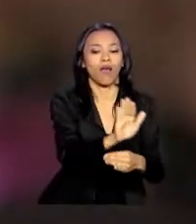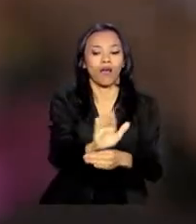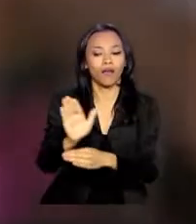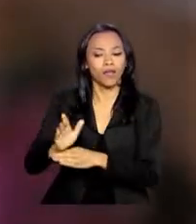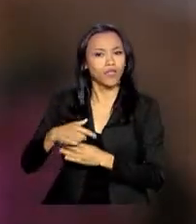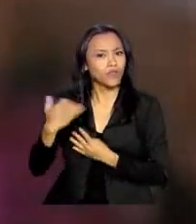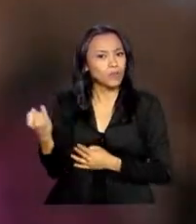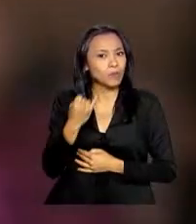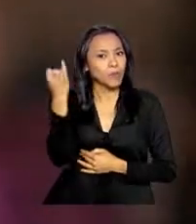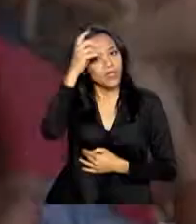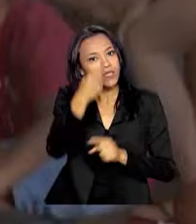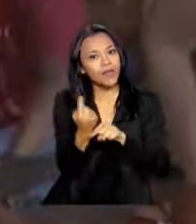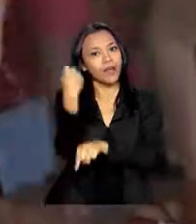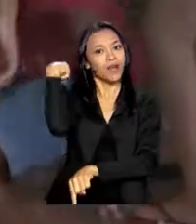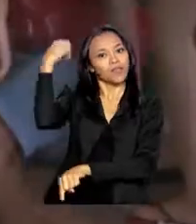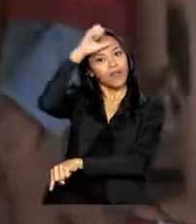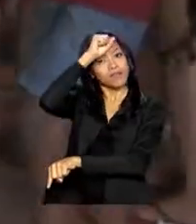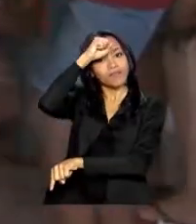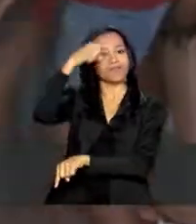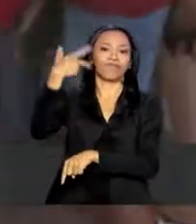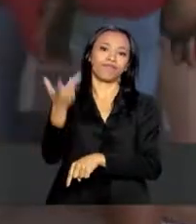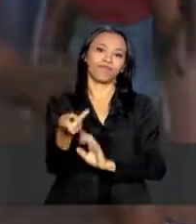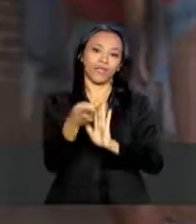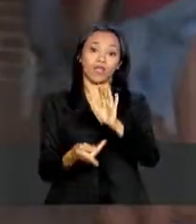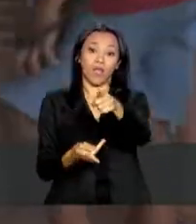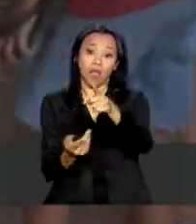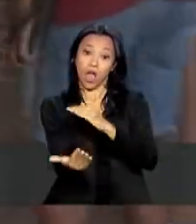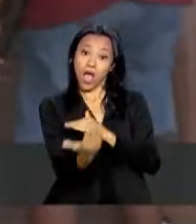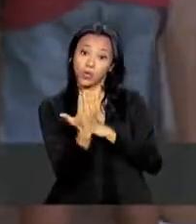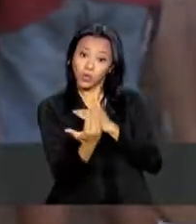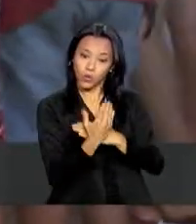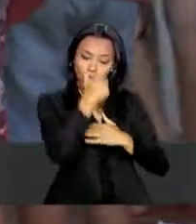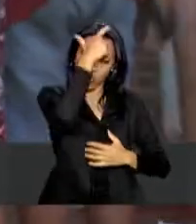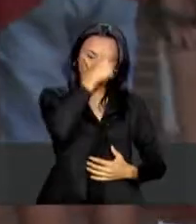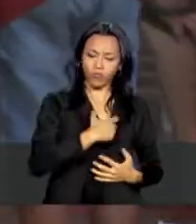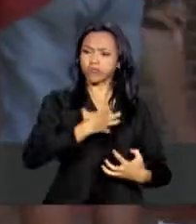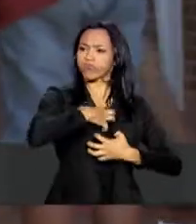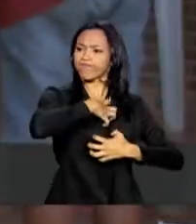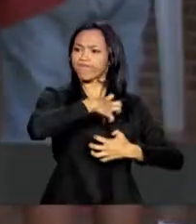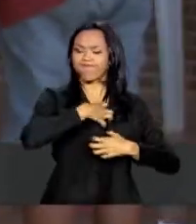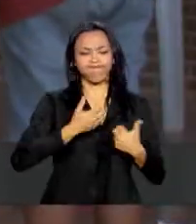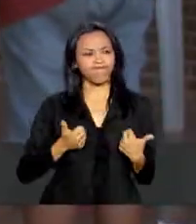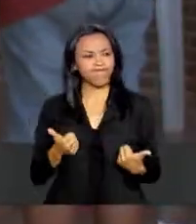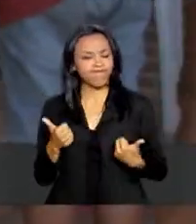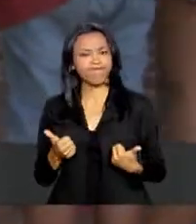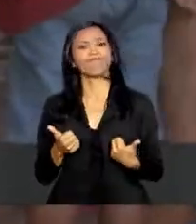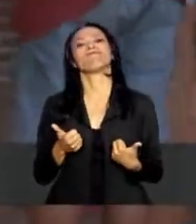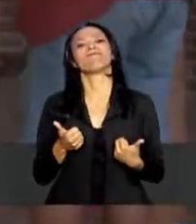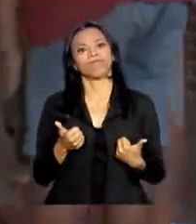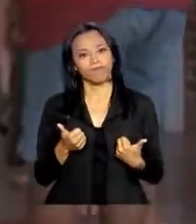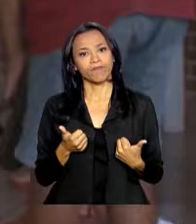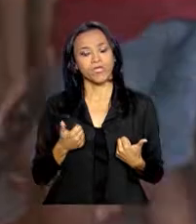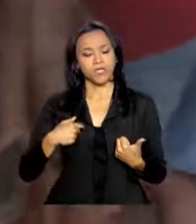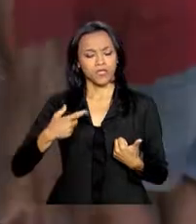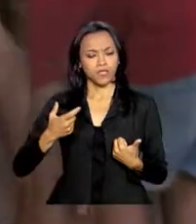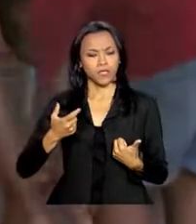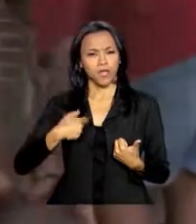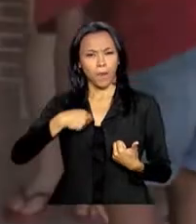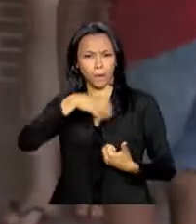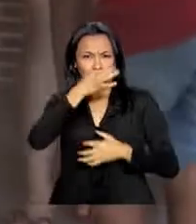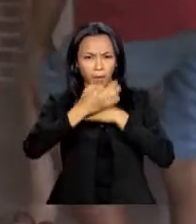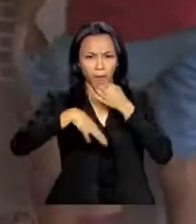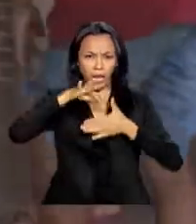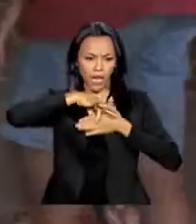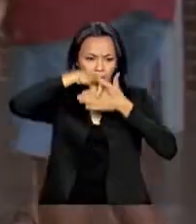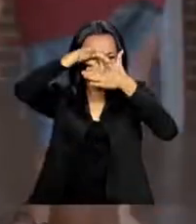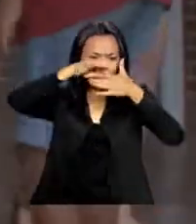importante passar pelo projeto me ajudou muito a desenvolver um protagonismo ajudou a desenvolver é esse espírito de liderança